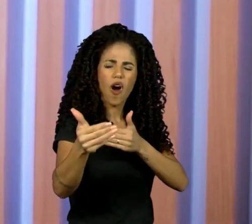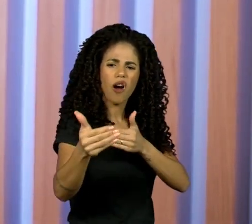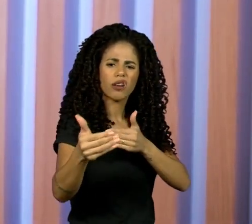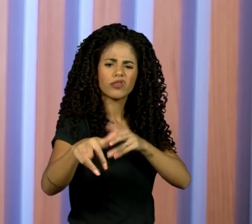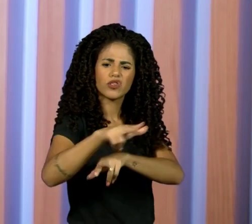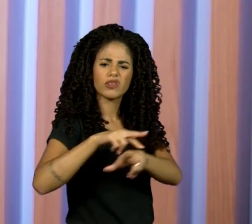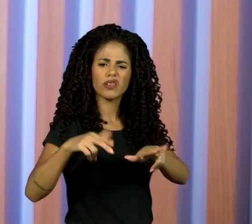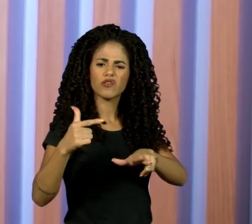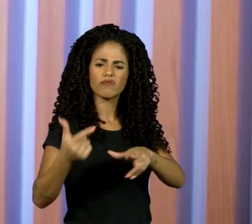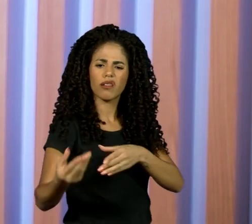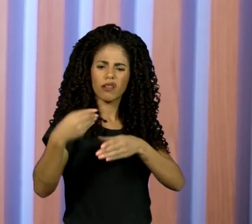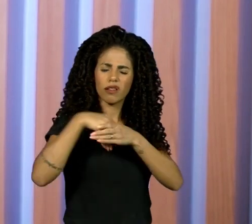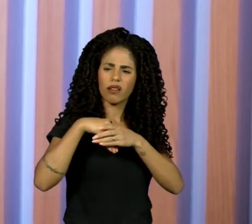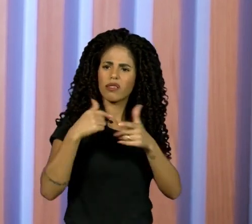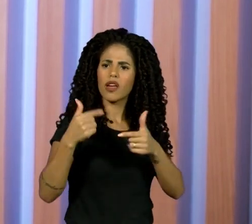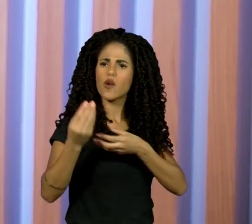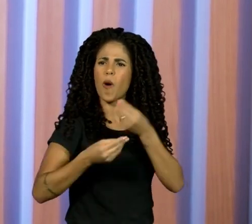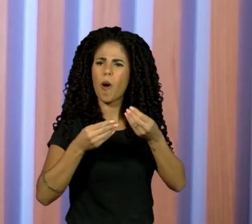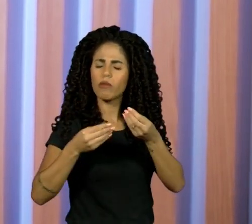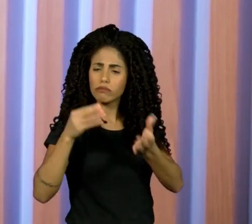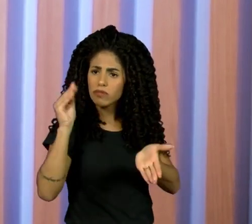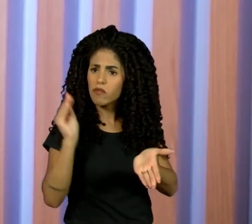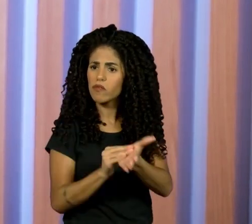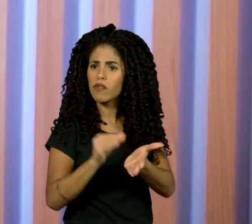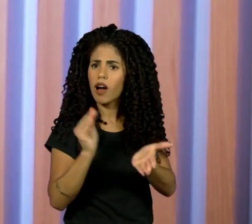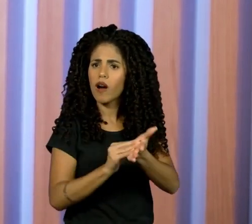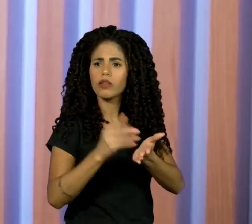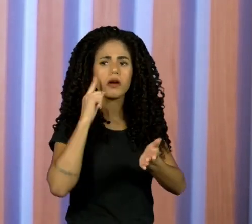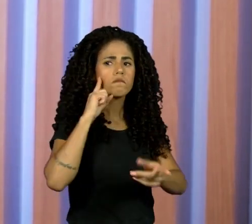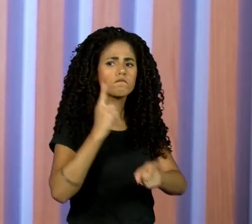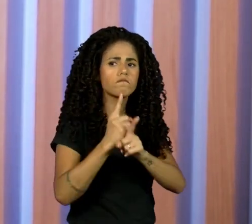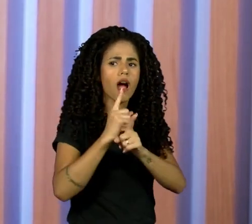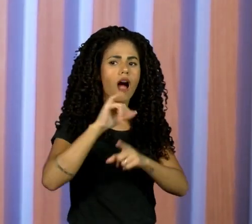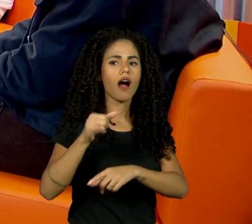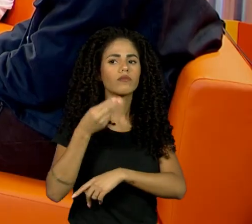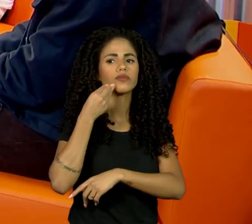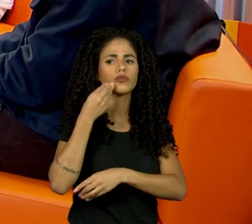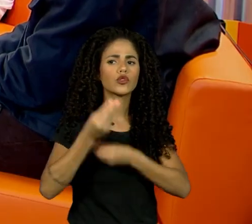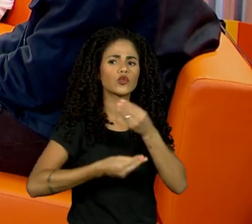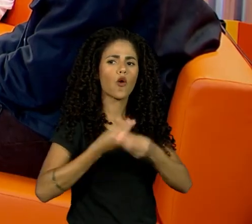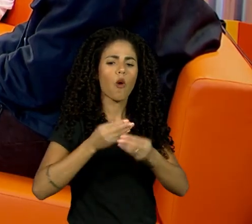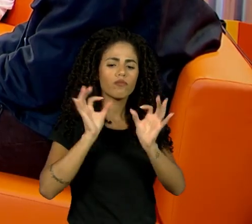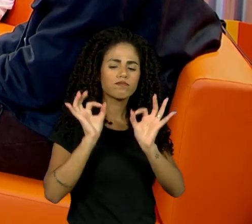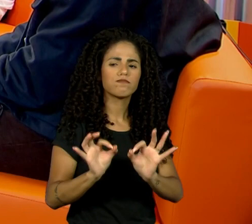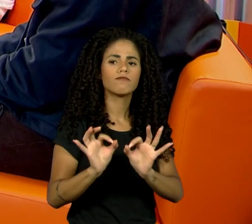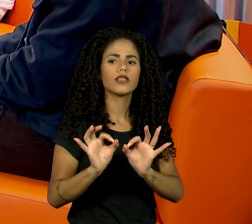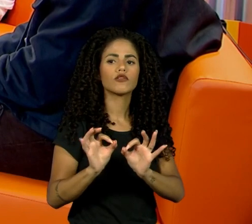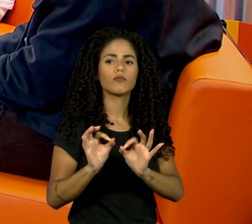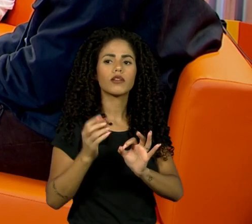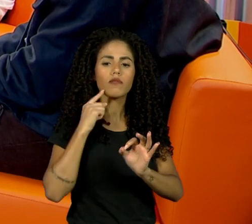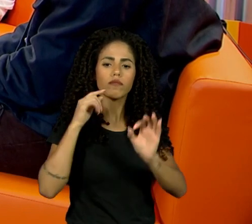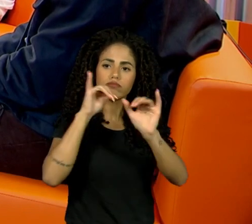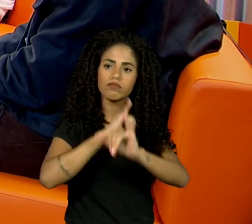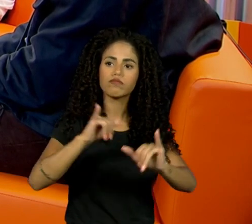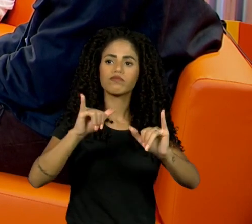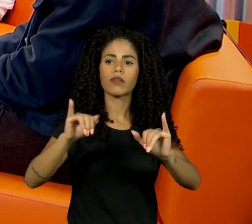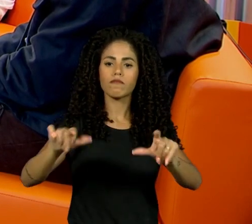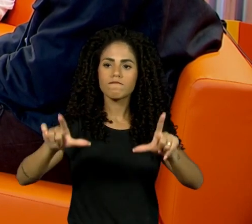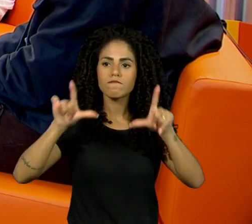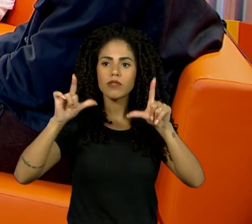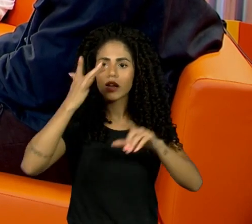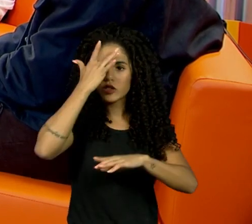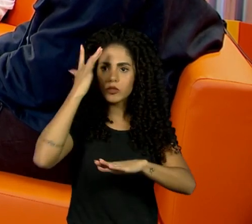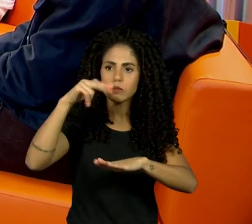aí, a partir disso, eu entendi que existe esse gap no mercado e encontrei também uma oportunidade para, de fato, atuar trazendo visibilidade para esses criadores,